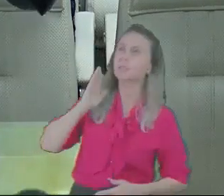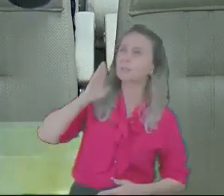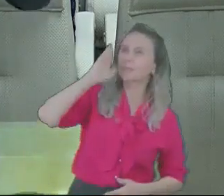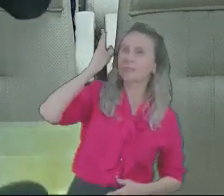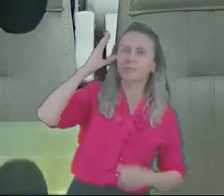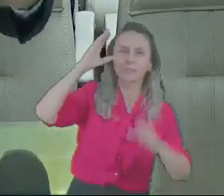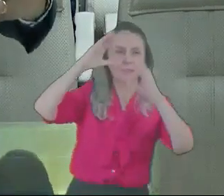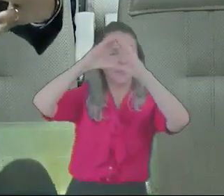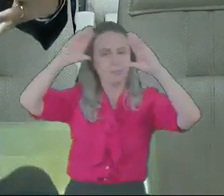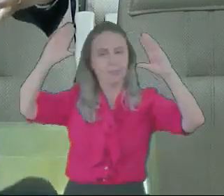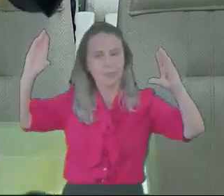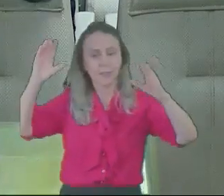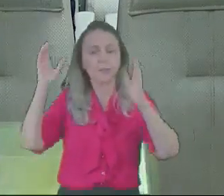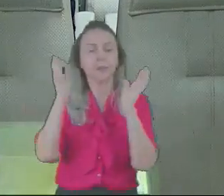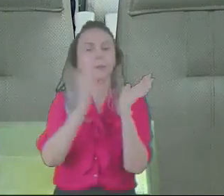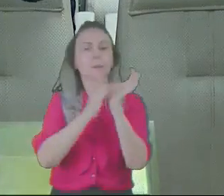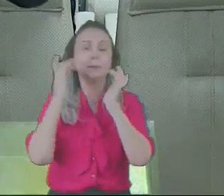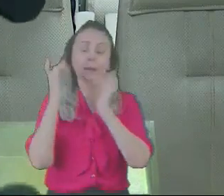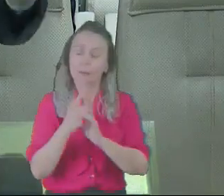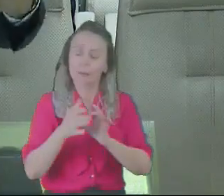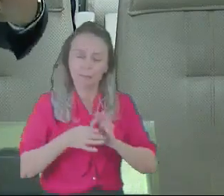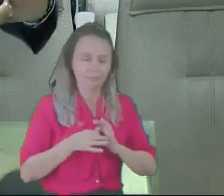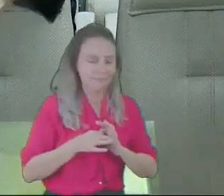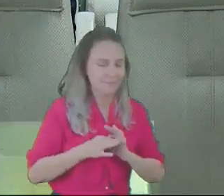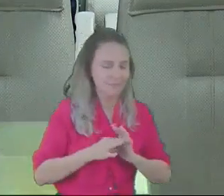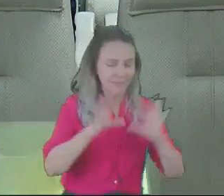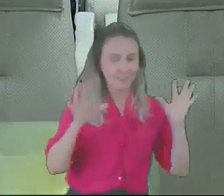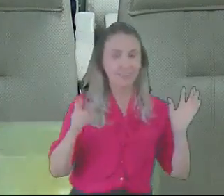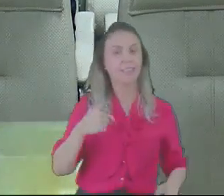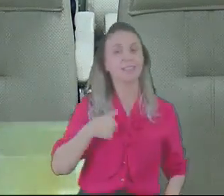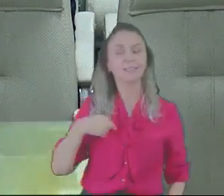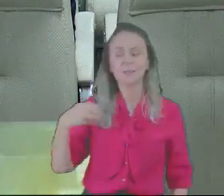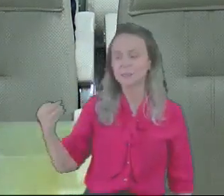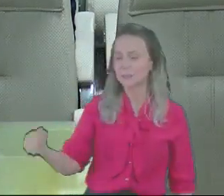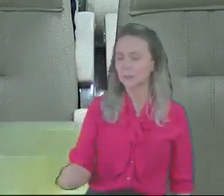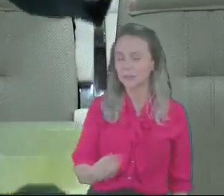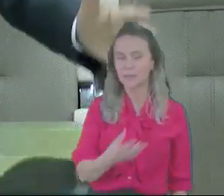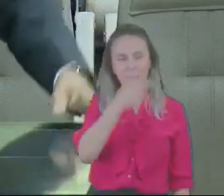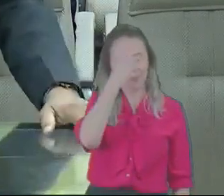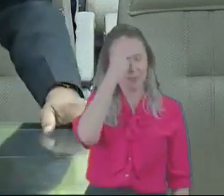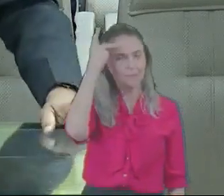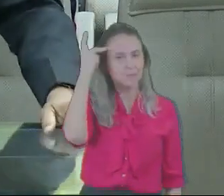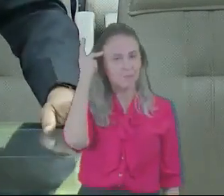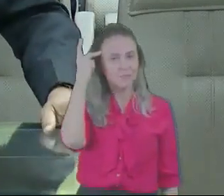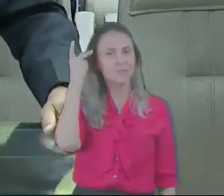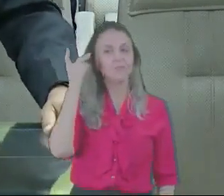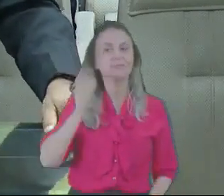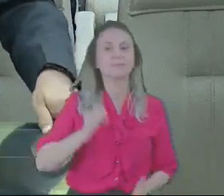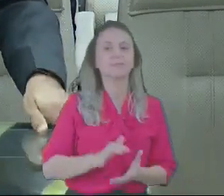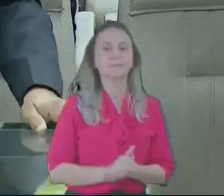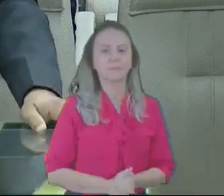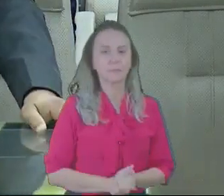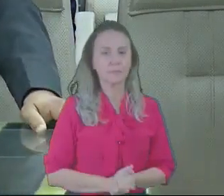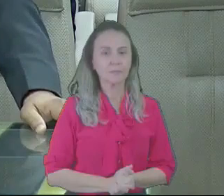Jesus me libertou eu sou uma nova criatura na presença do todo-poderoso